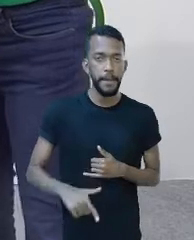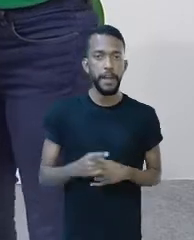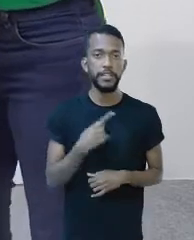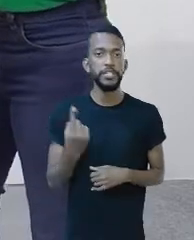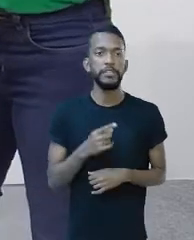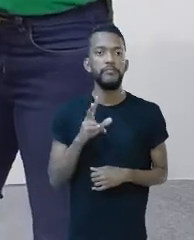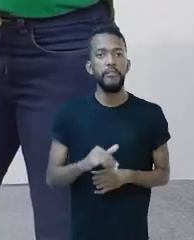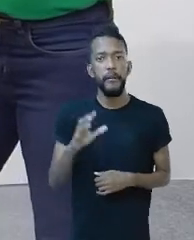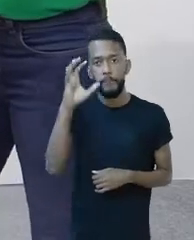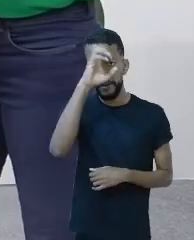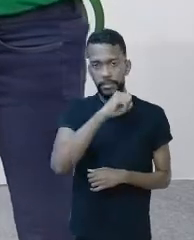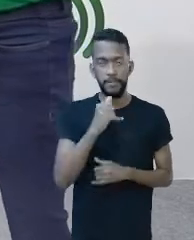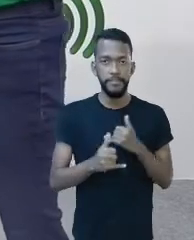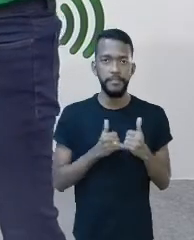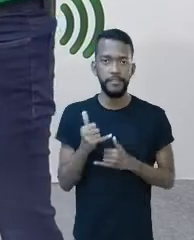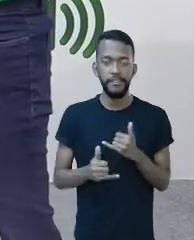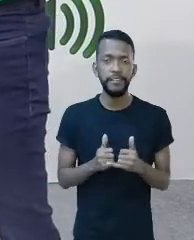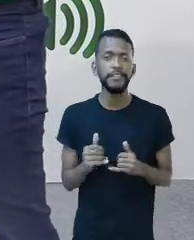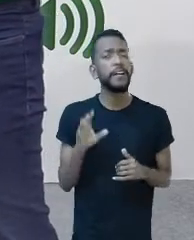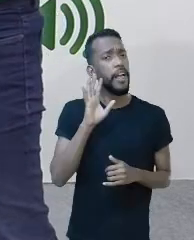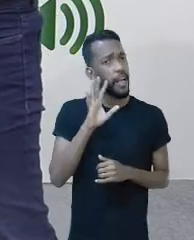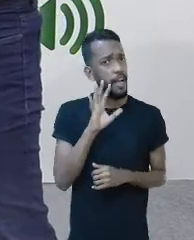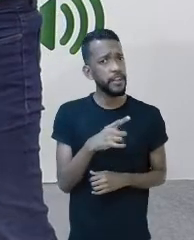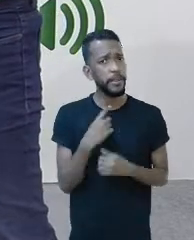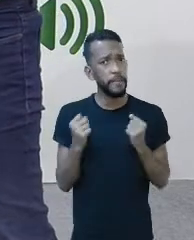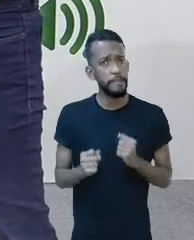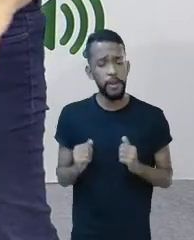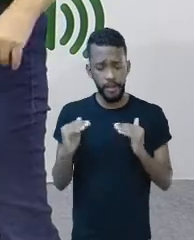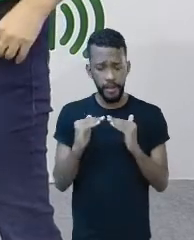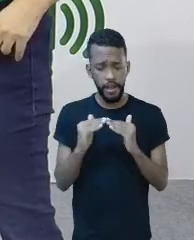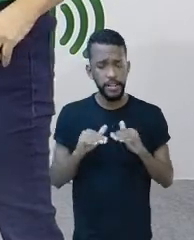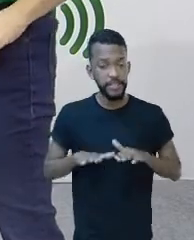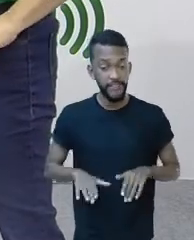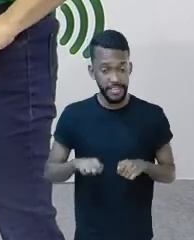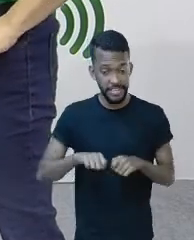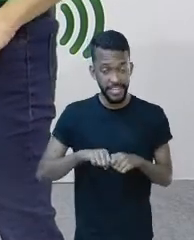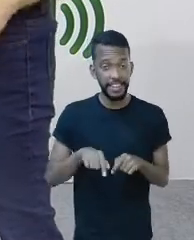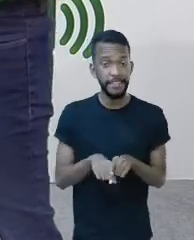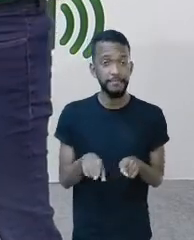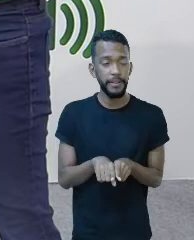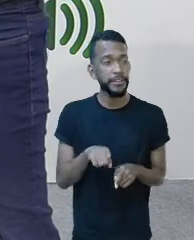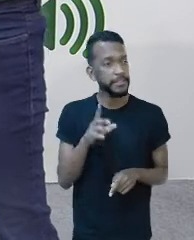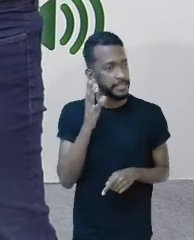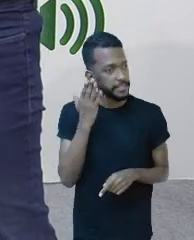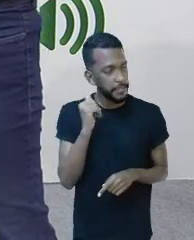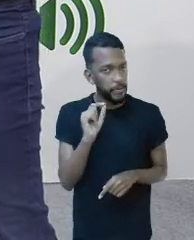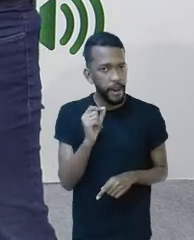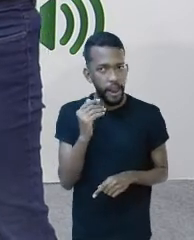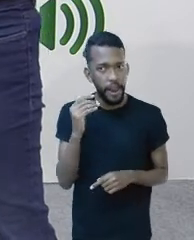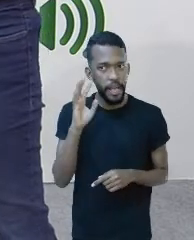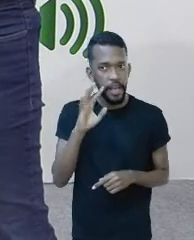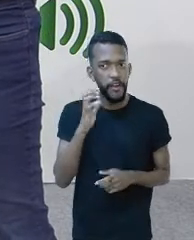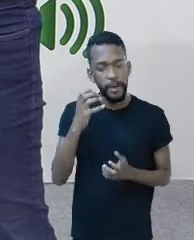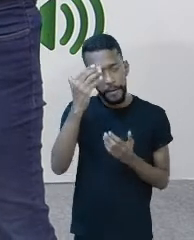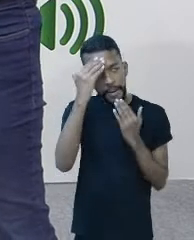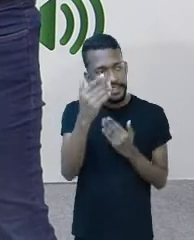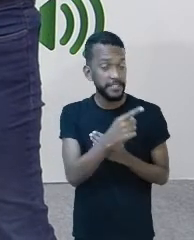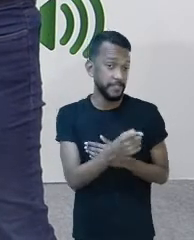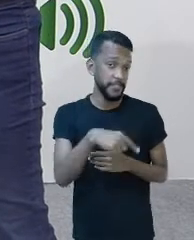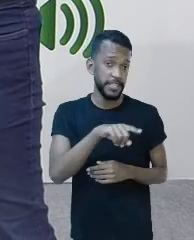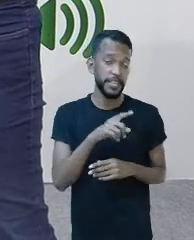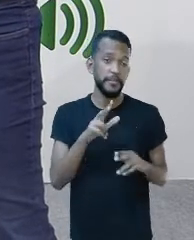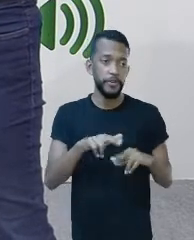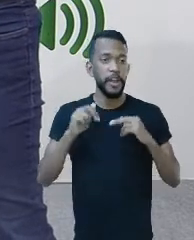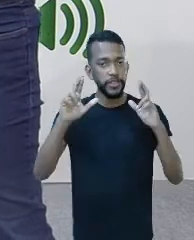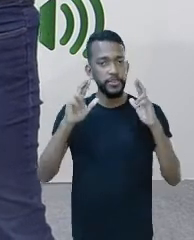aprender brincando, tá bom, minha gente? Legal que podem fazer em casa também, né? Pois é. E sabe o que é legal, Márcia? Eu quero agradecer também ao pessoal de casa. Muito obrigada